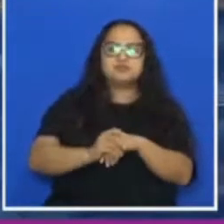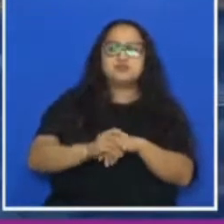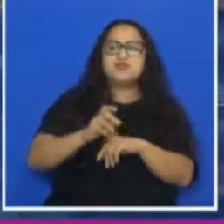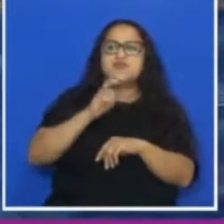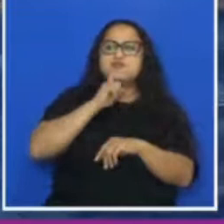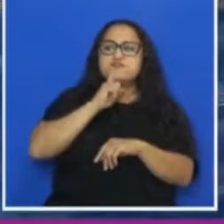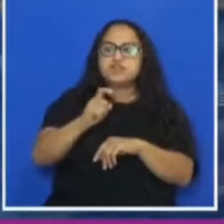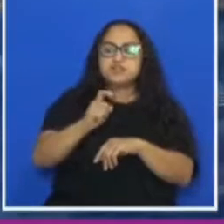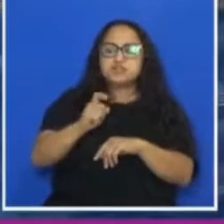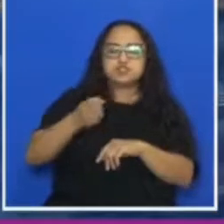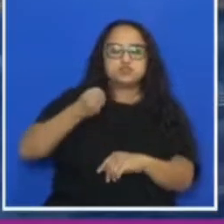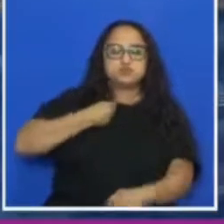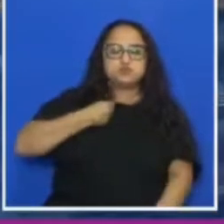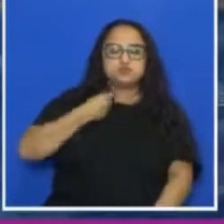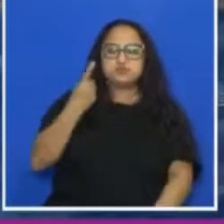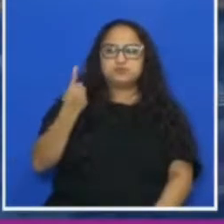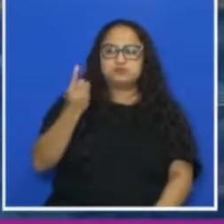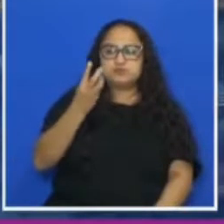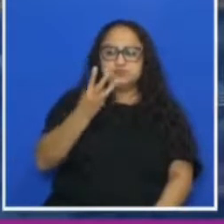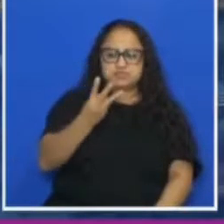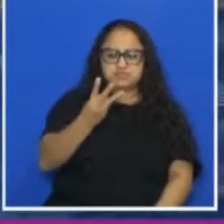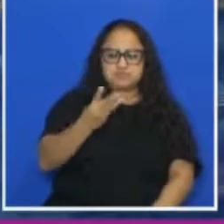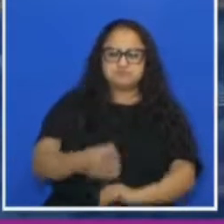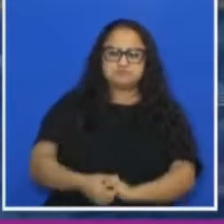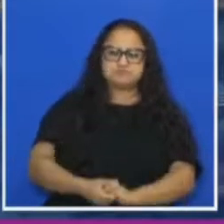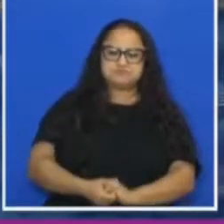13. Verde 13.